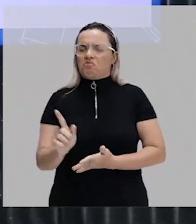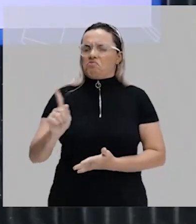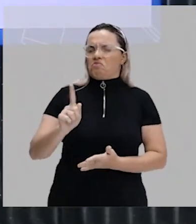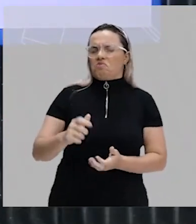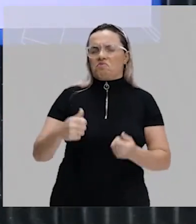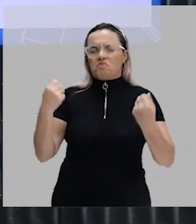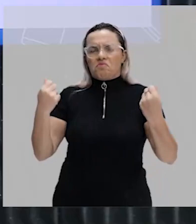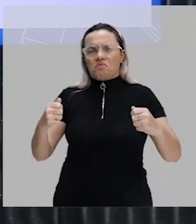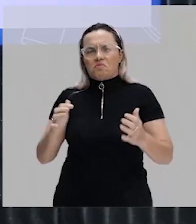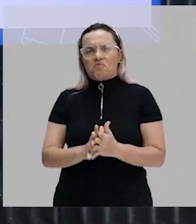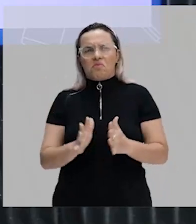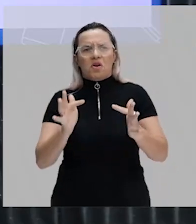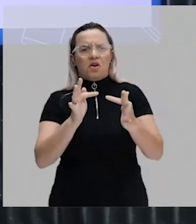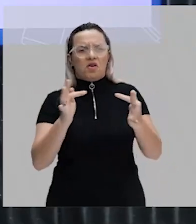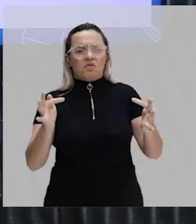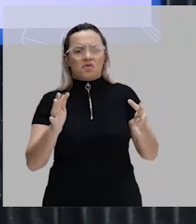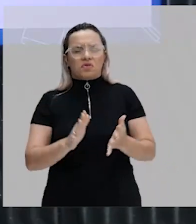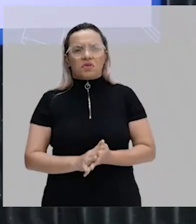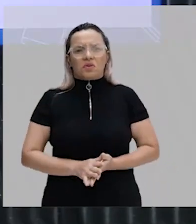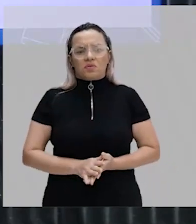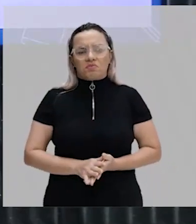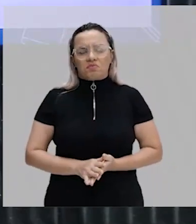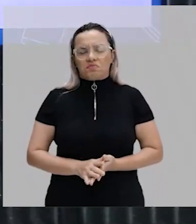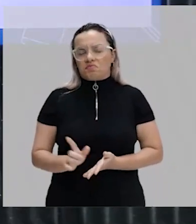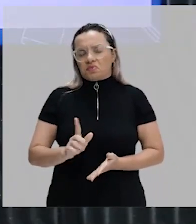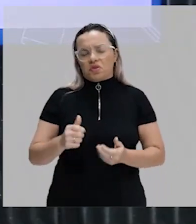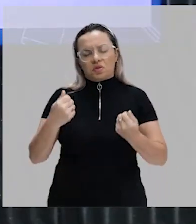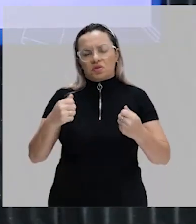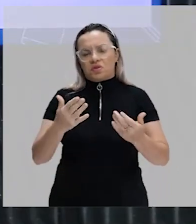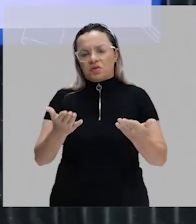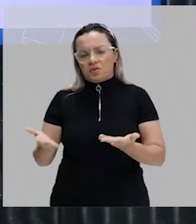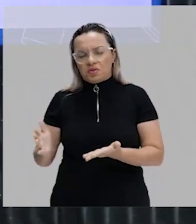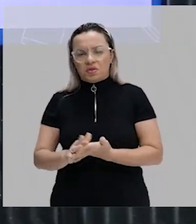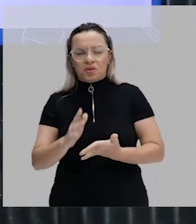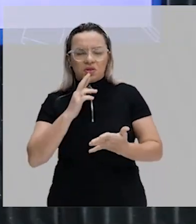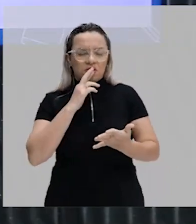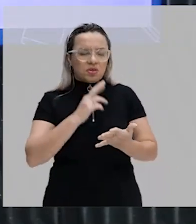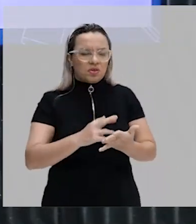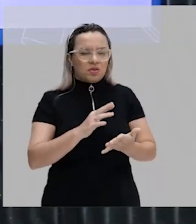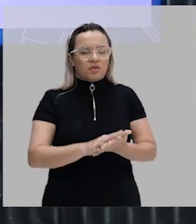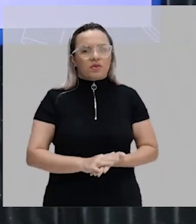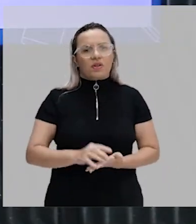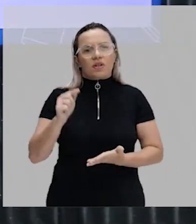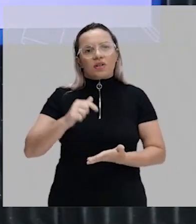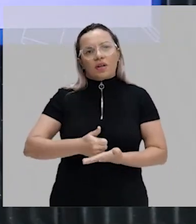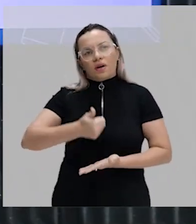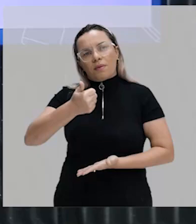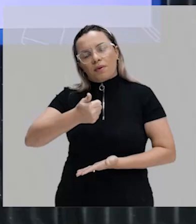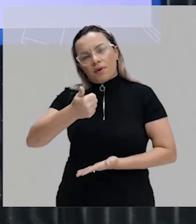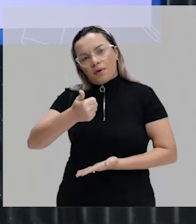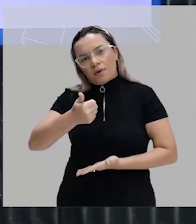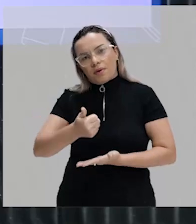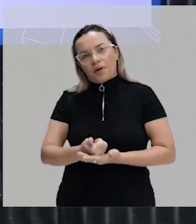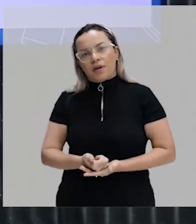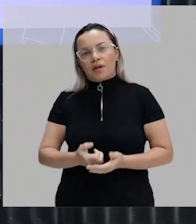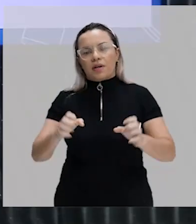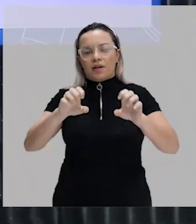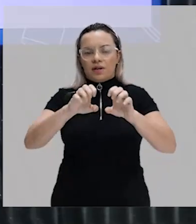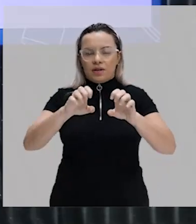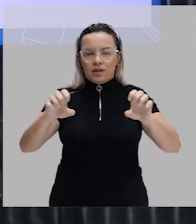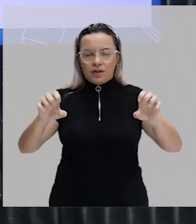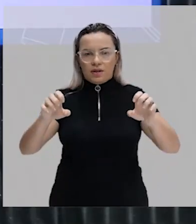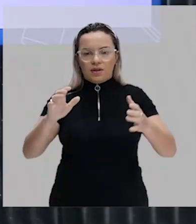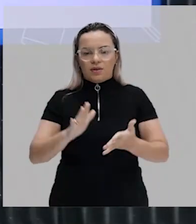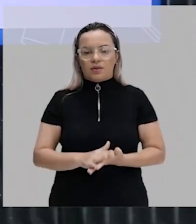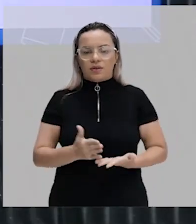a função propriamente dita. Né? Aqui, simplesmente resolvendo a equação do primeiro grau, nós já conseguimos encontrar nossa resposta.